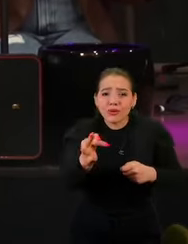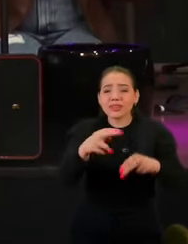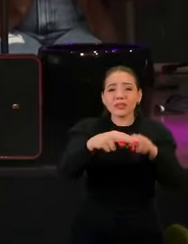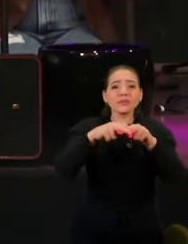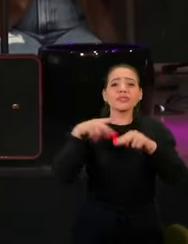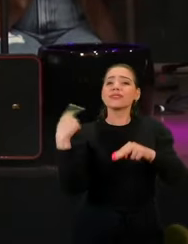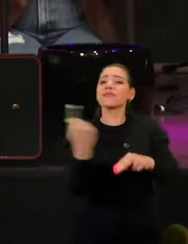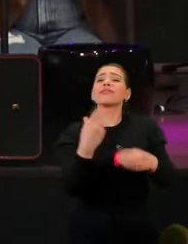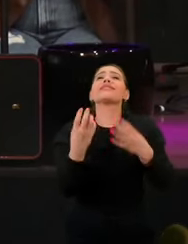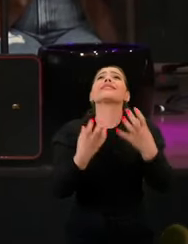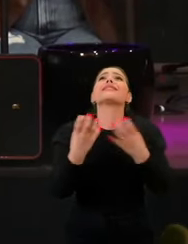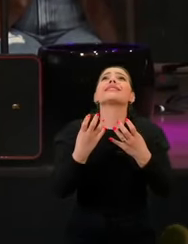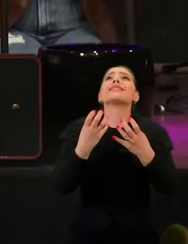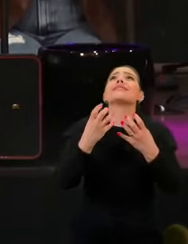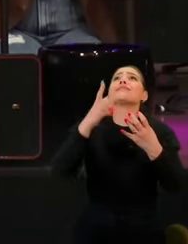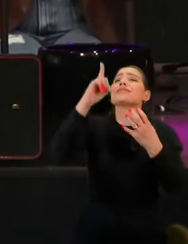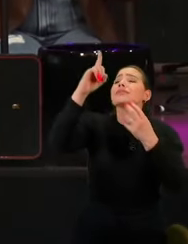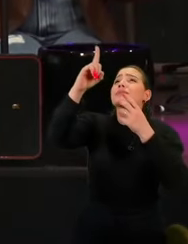Perdão.